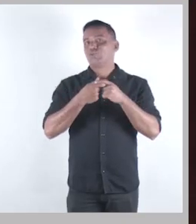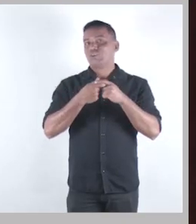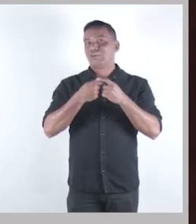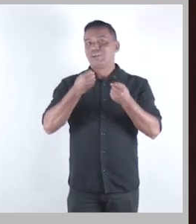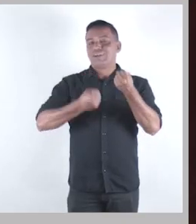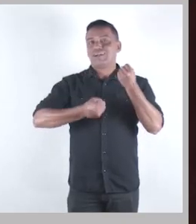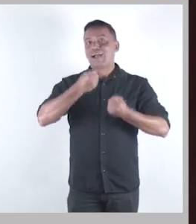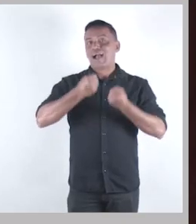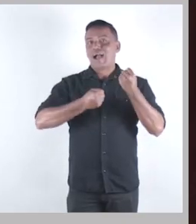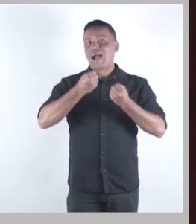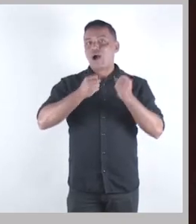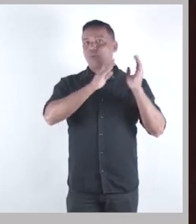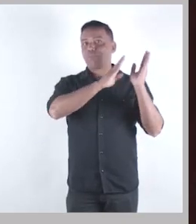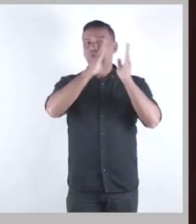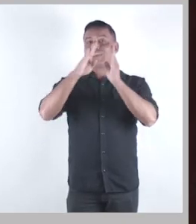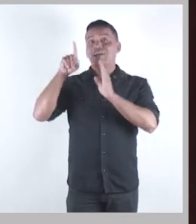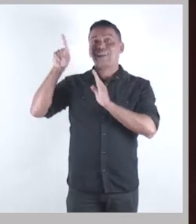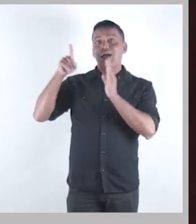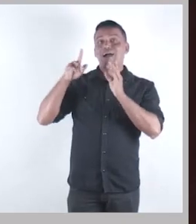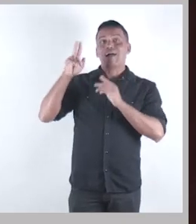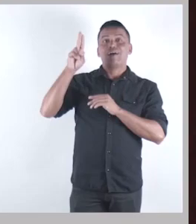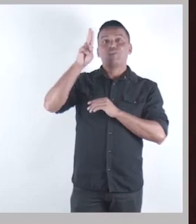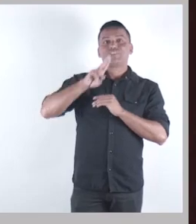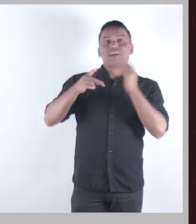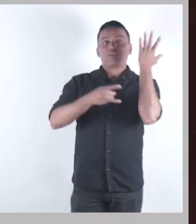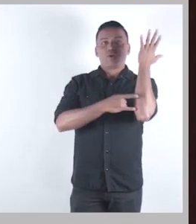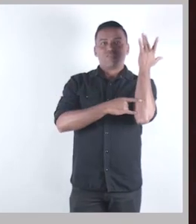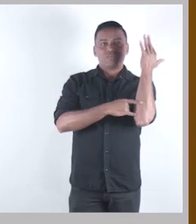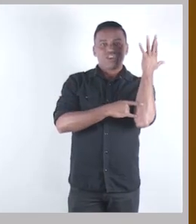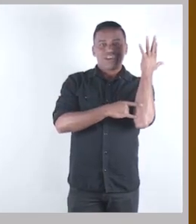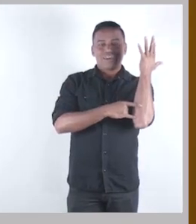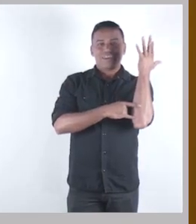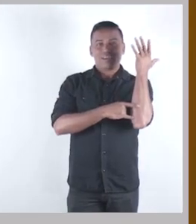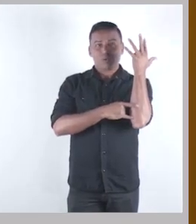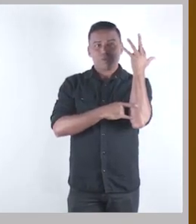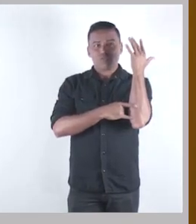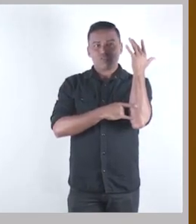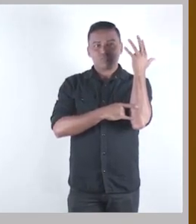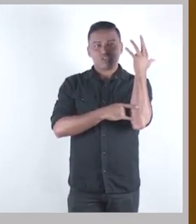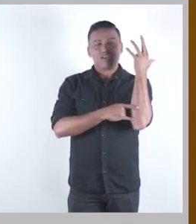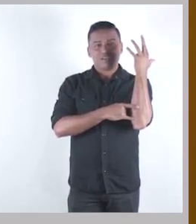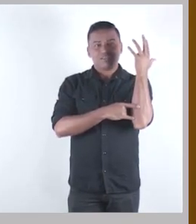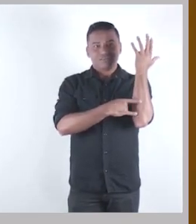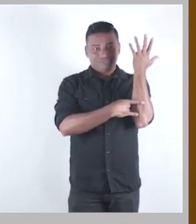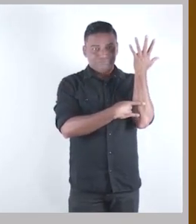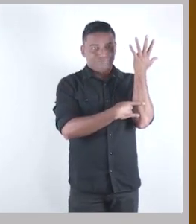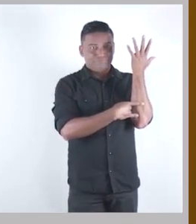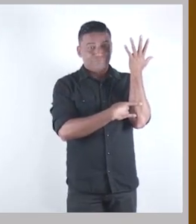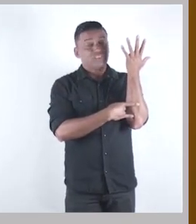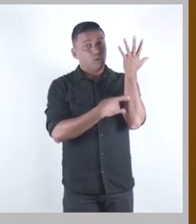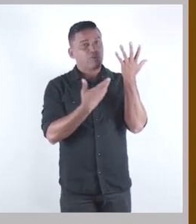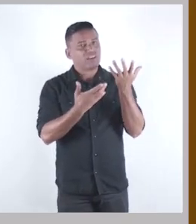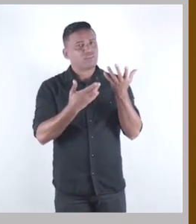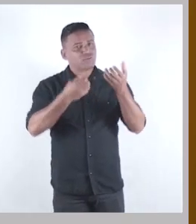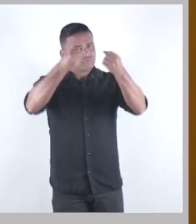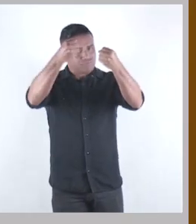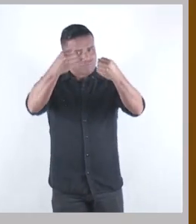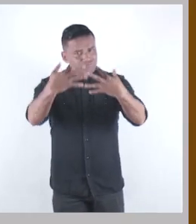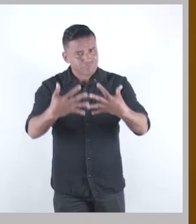que era um serviço que me parece semelhante a esse, né? Então, eu queria que o senhor pudesse falar